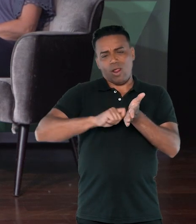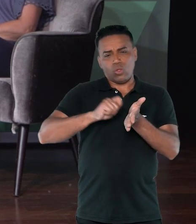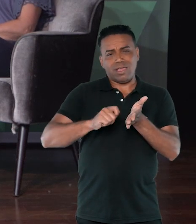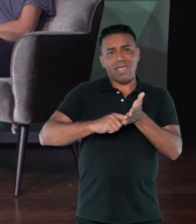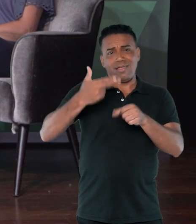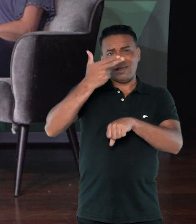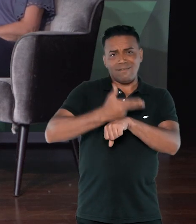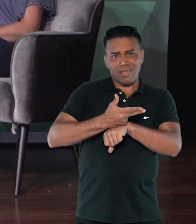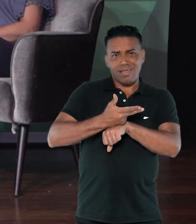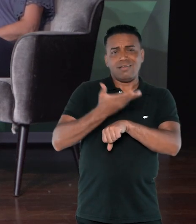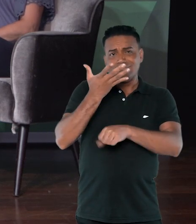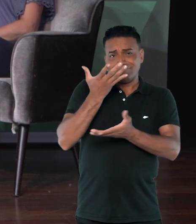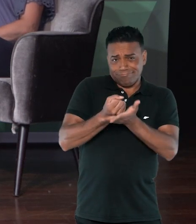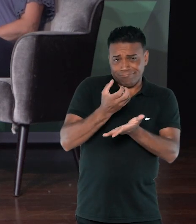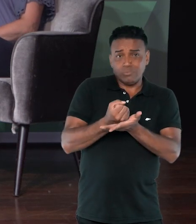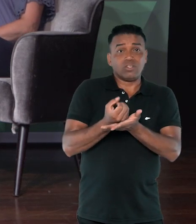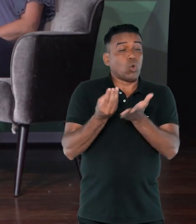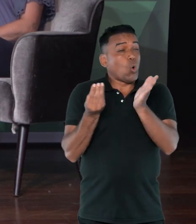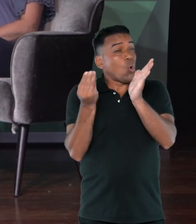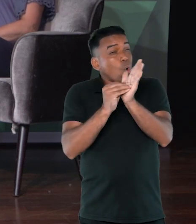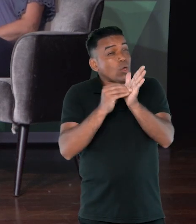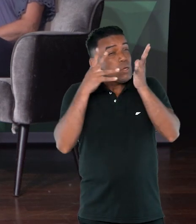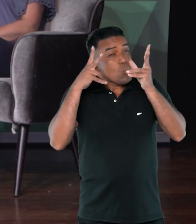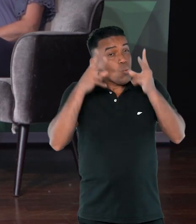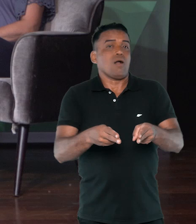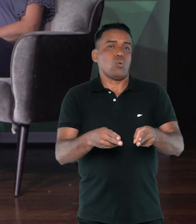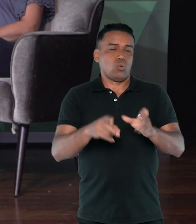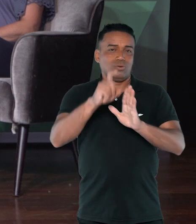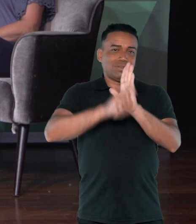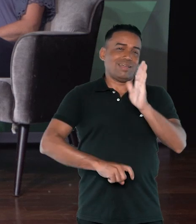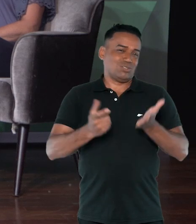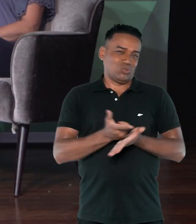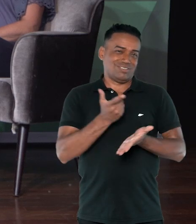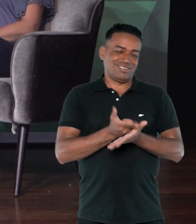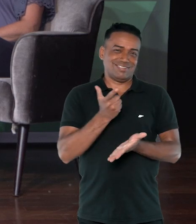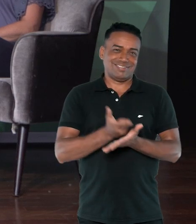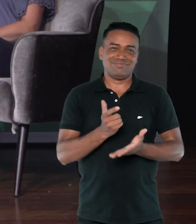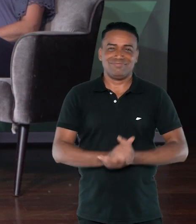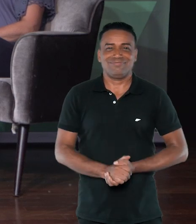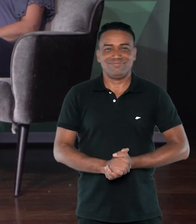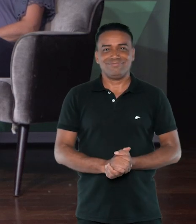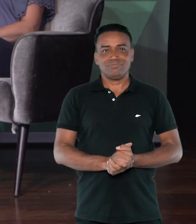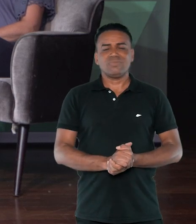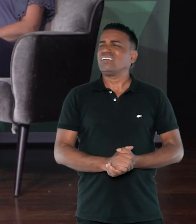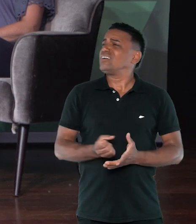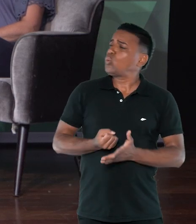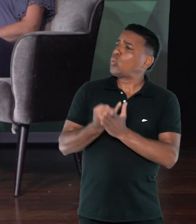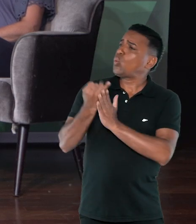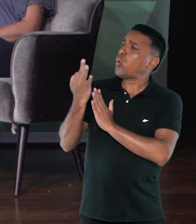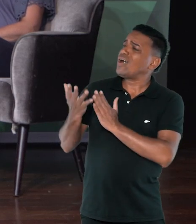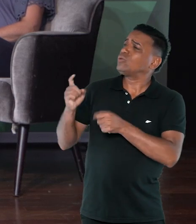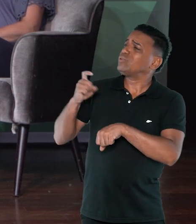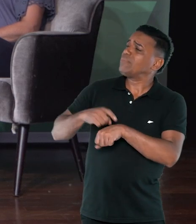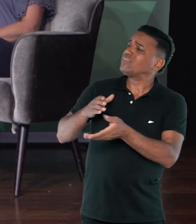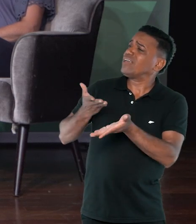E foi quanto tempo para escrever esse livro? Estou falando que você encontrava com uma pessoa, com outra, né? Acabou que a história do outro já não era mais a